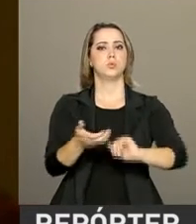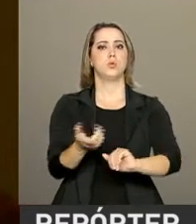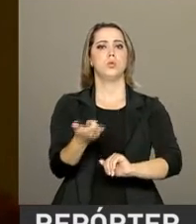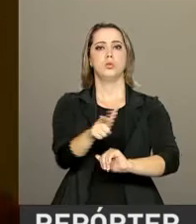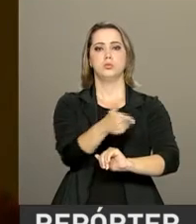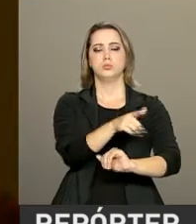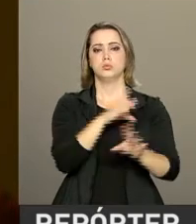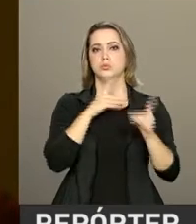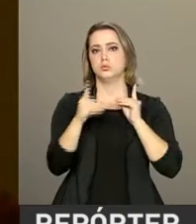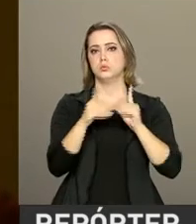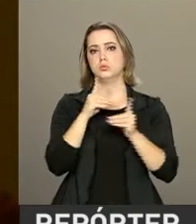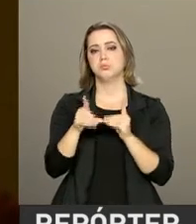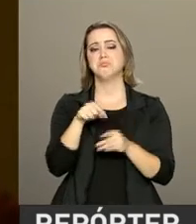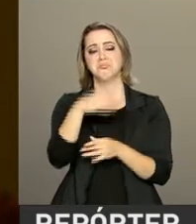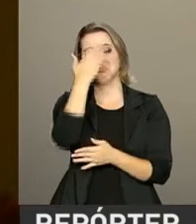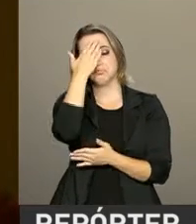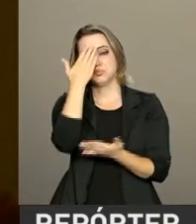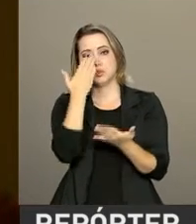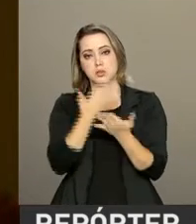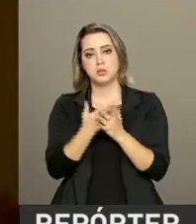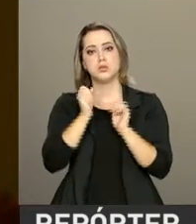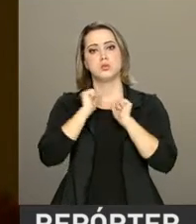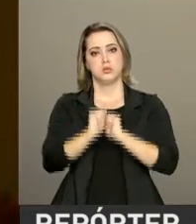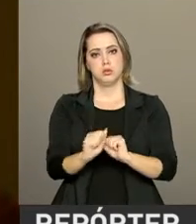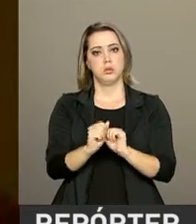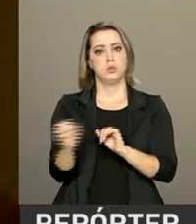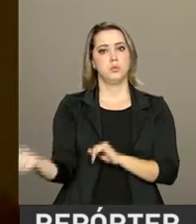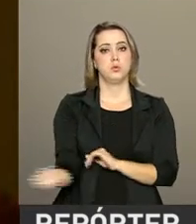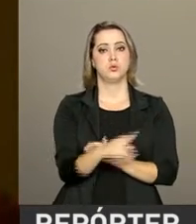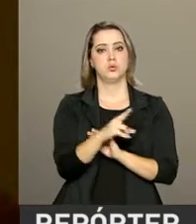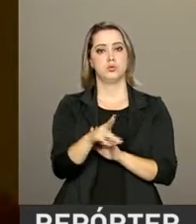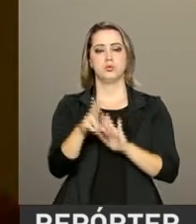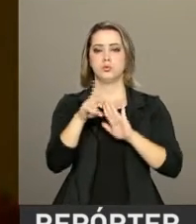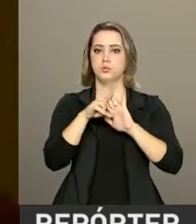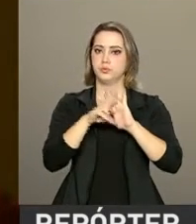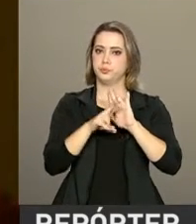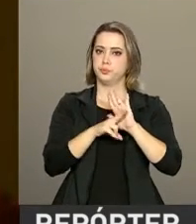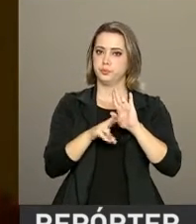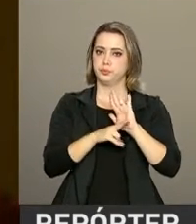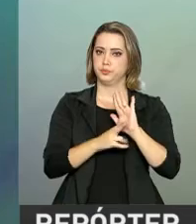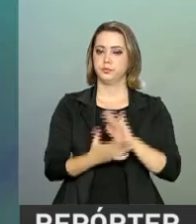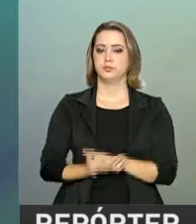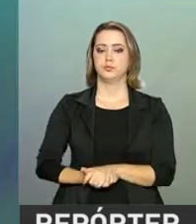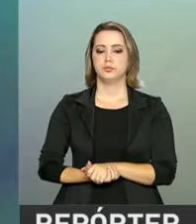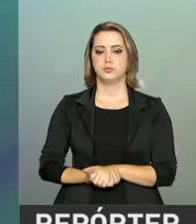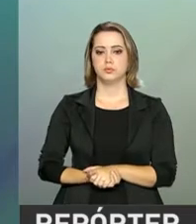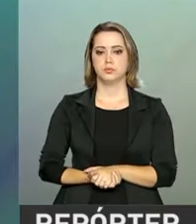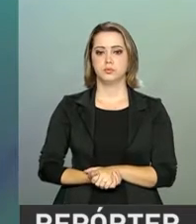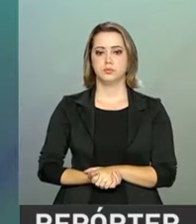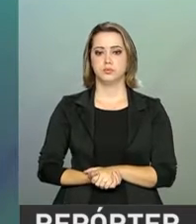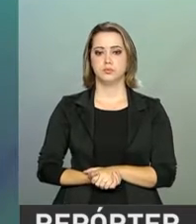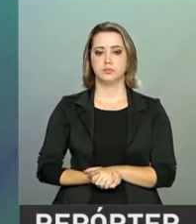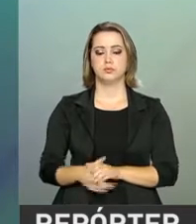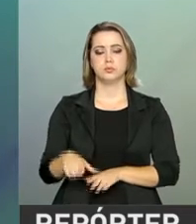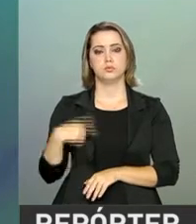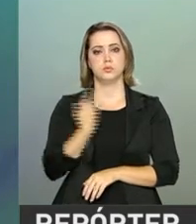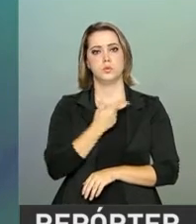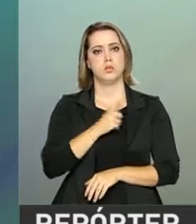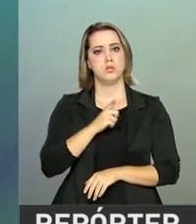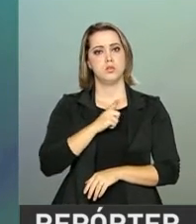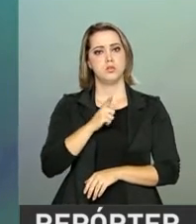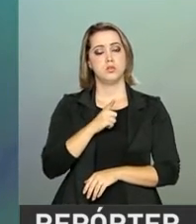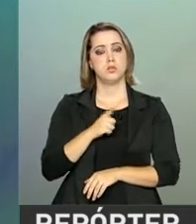debate o presidente acredita que é possível começar a pensar em novos avanços fazendo tv de